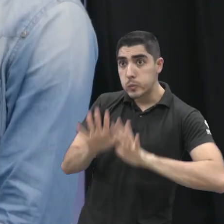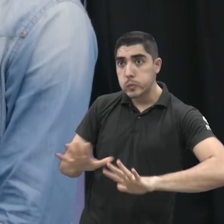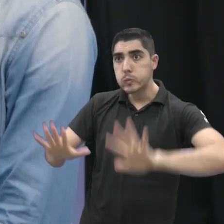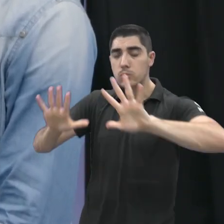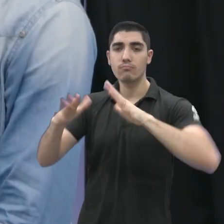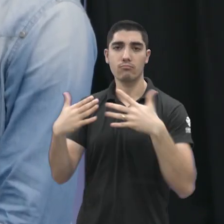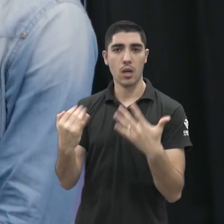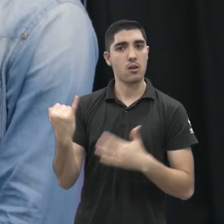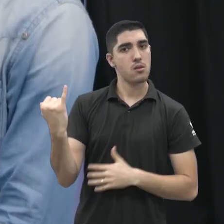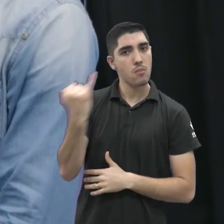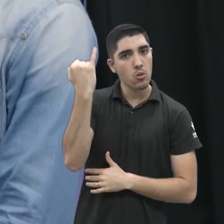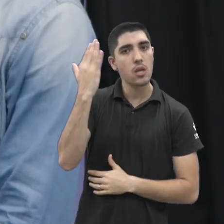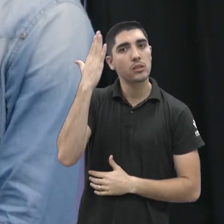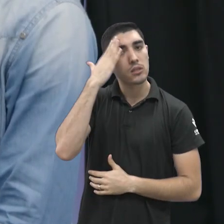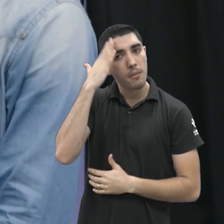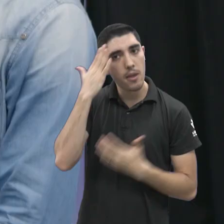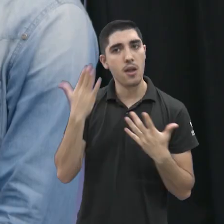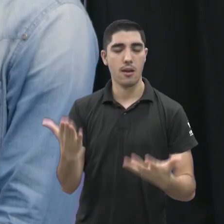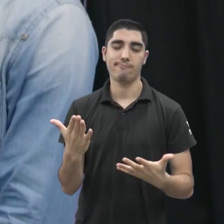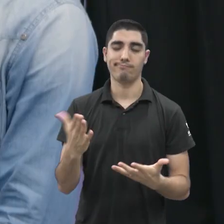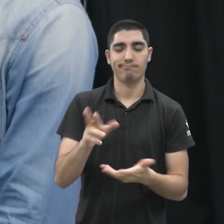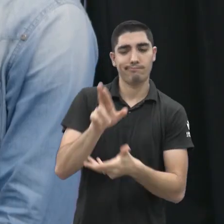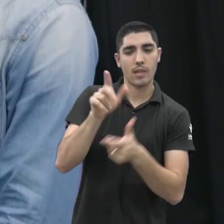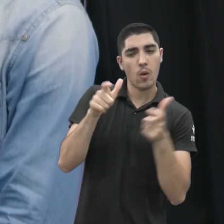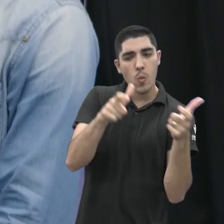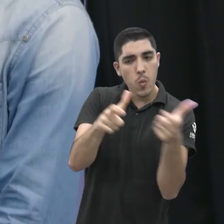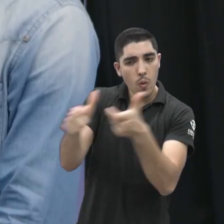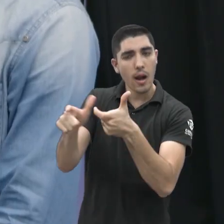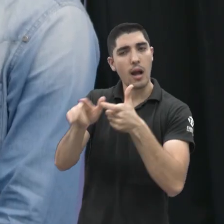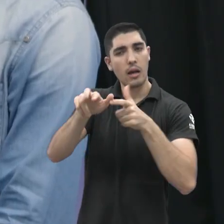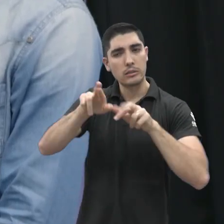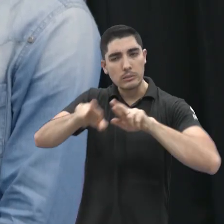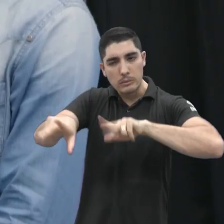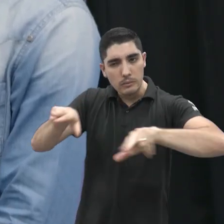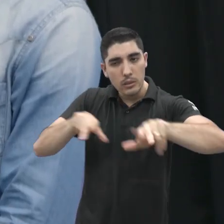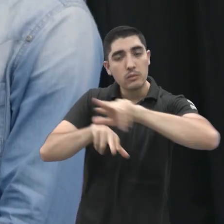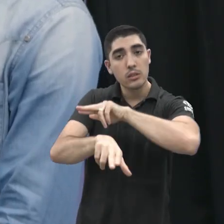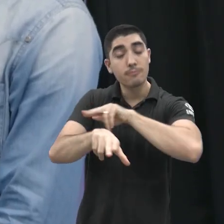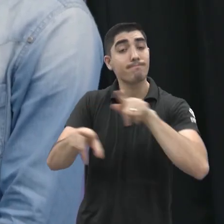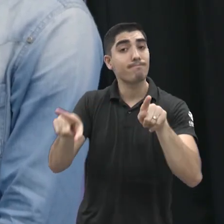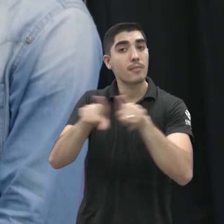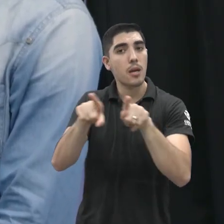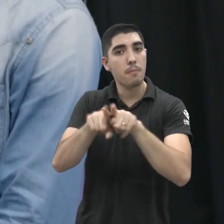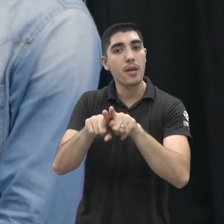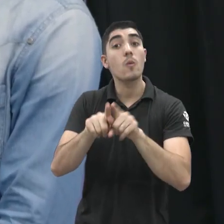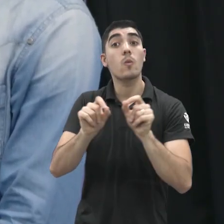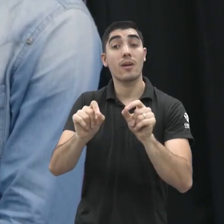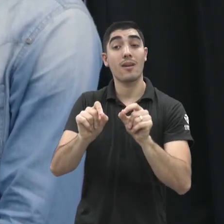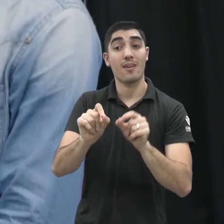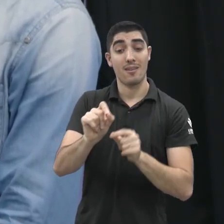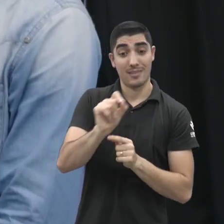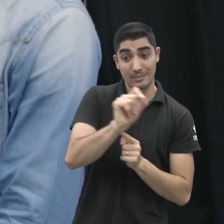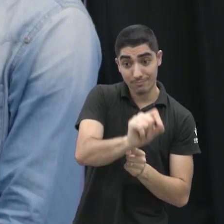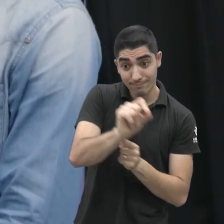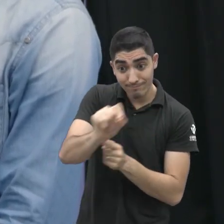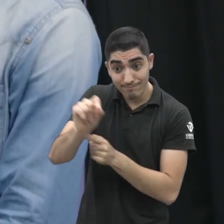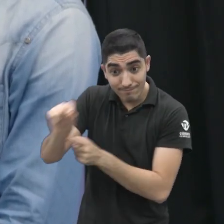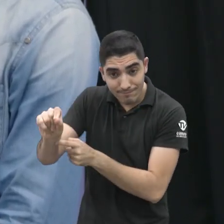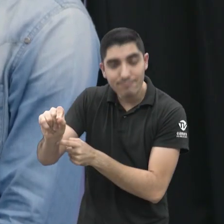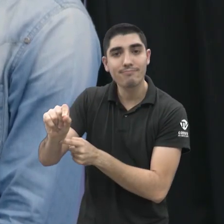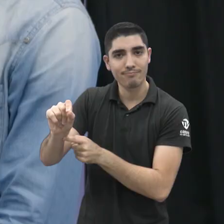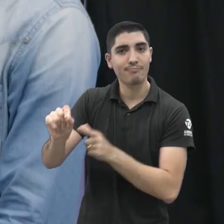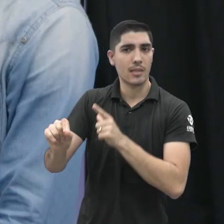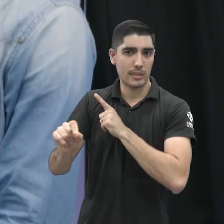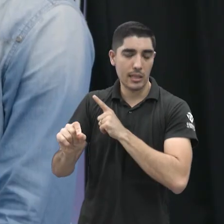muito interessante saber da diversidade de realidades que a gente tem e como em cada lugar são